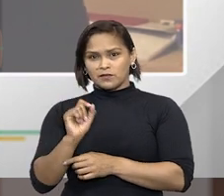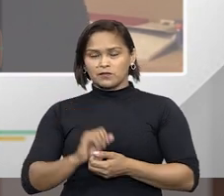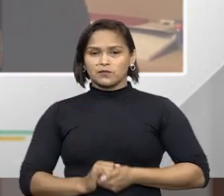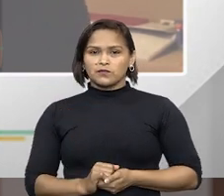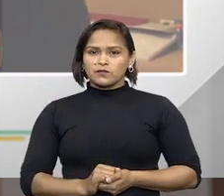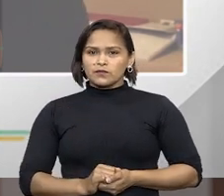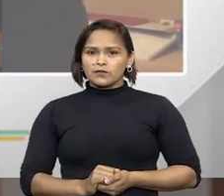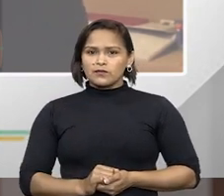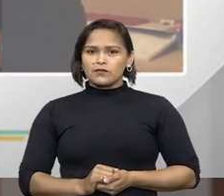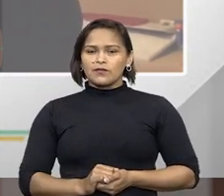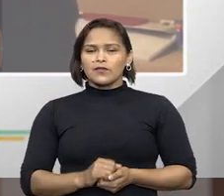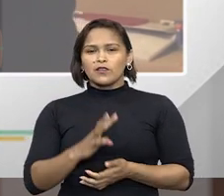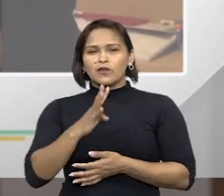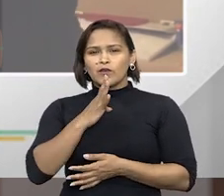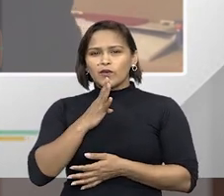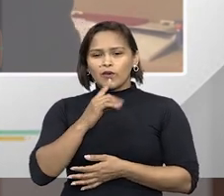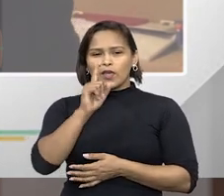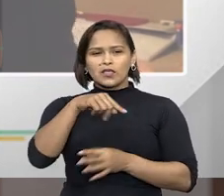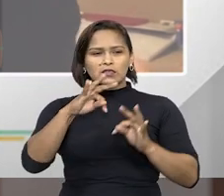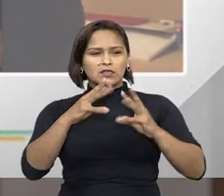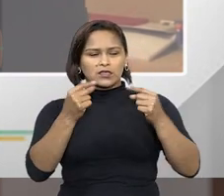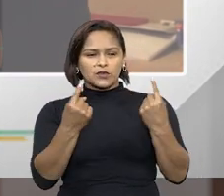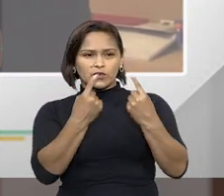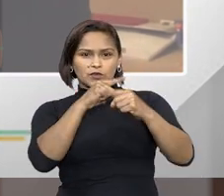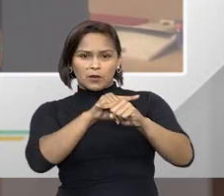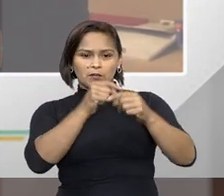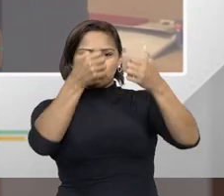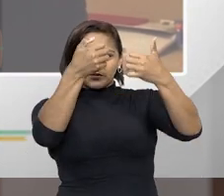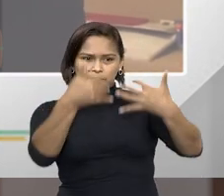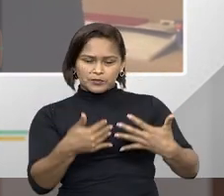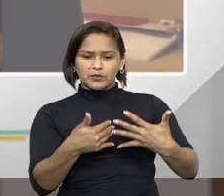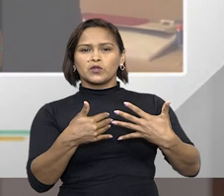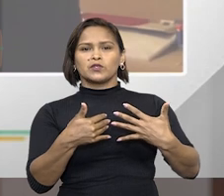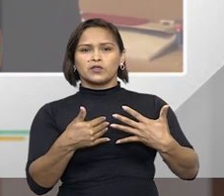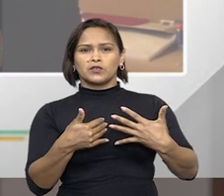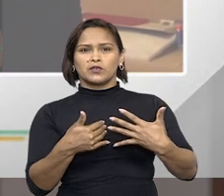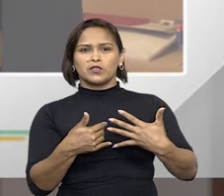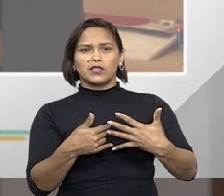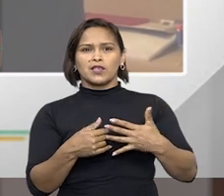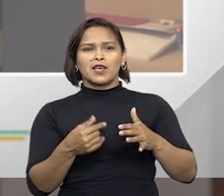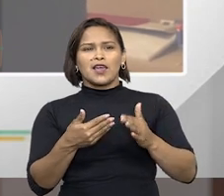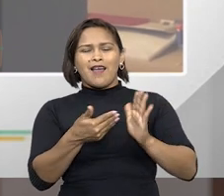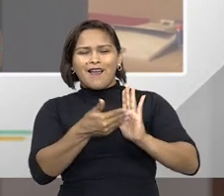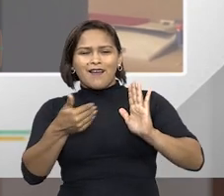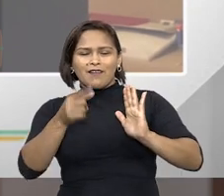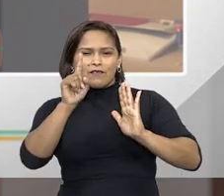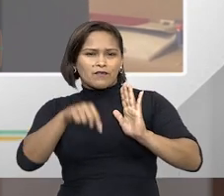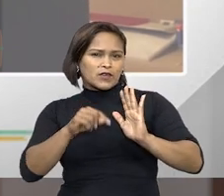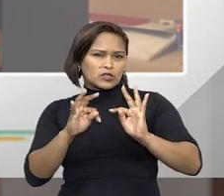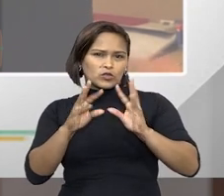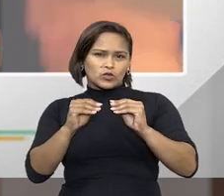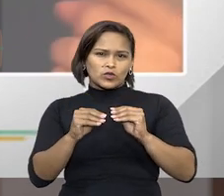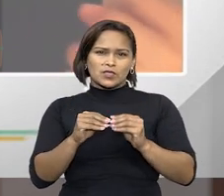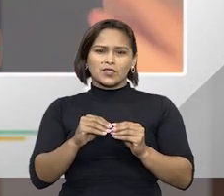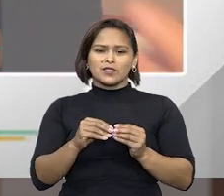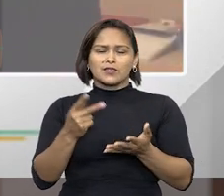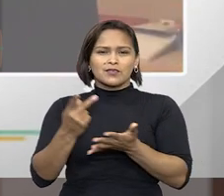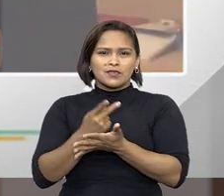conhecer dessas interposições sem esses prolegômenos, vamos dizer assim, e transformando